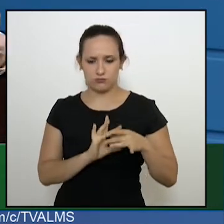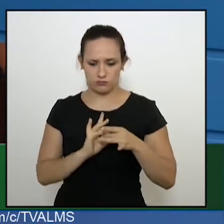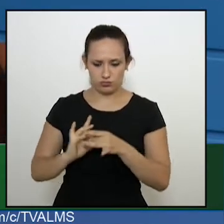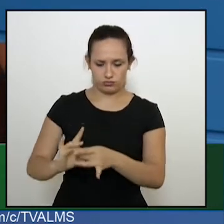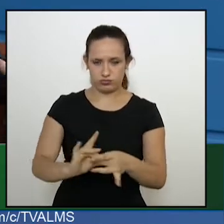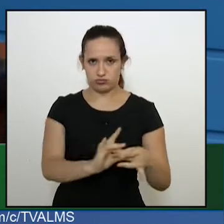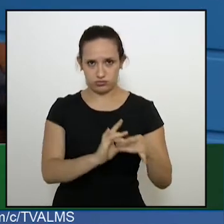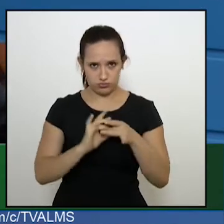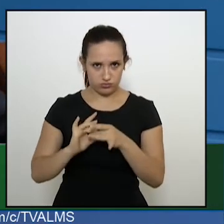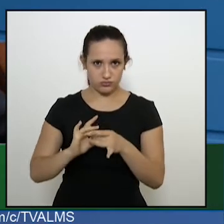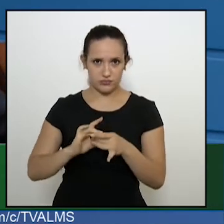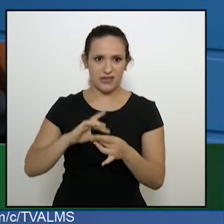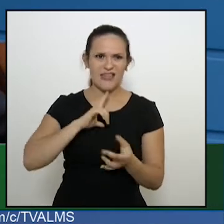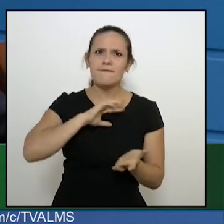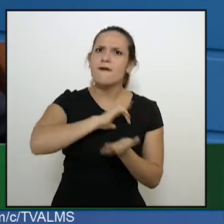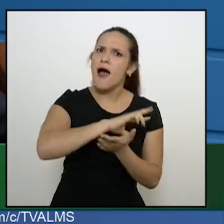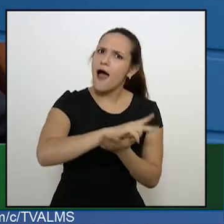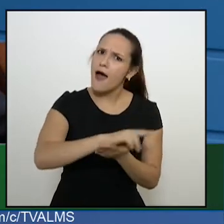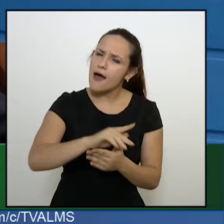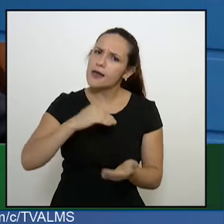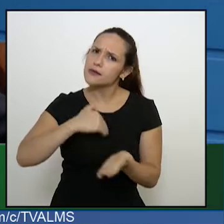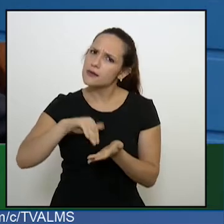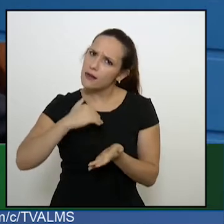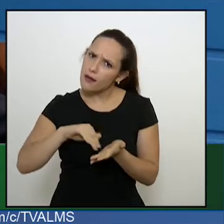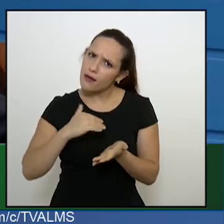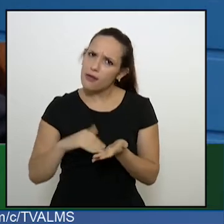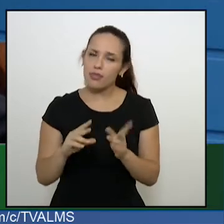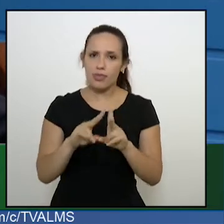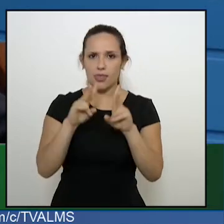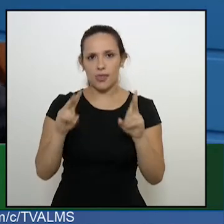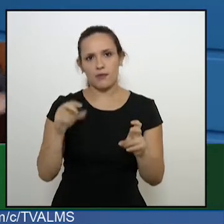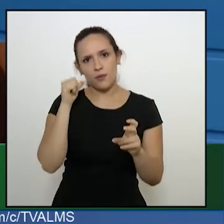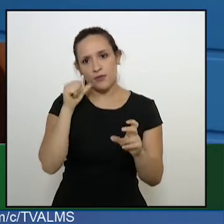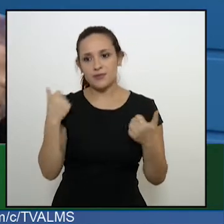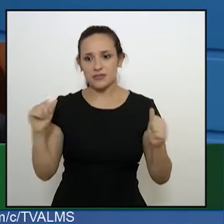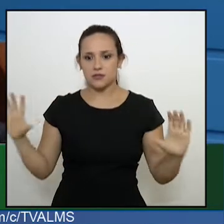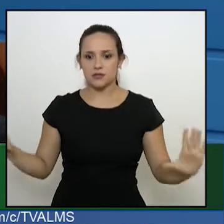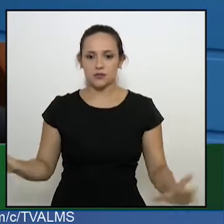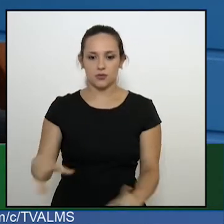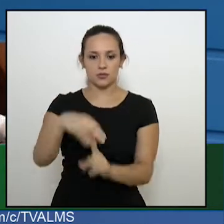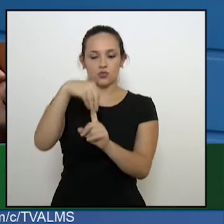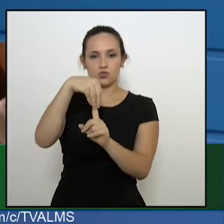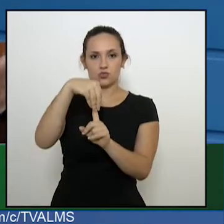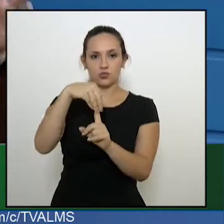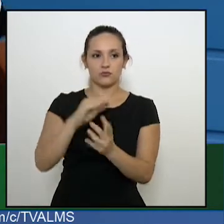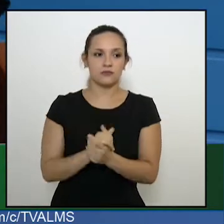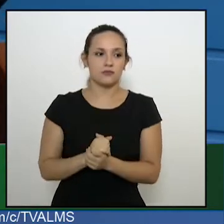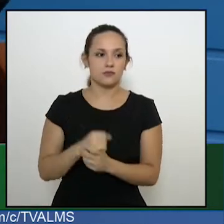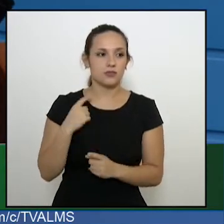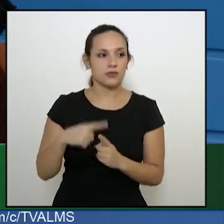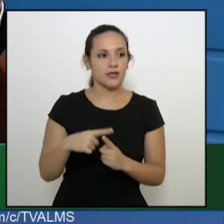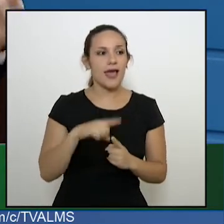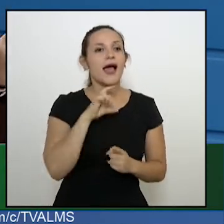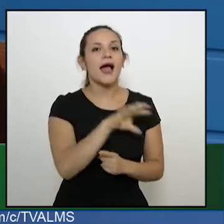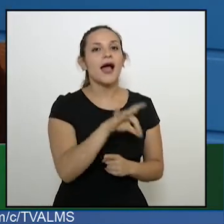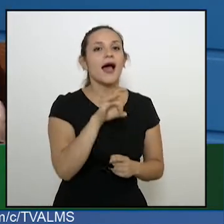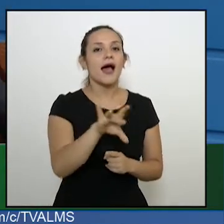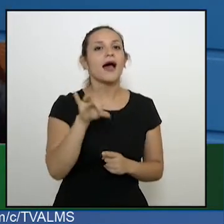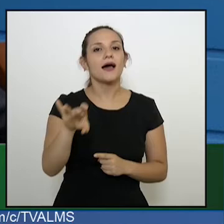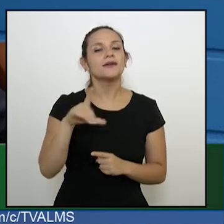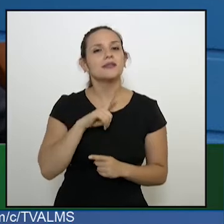unificando as diversas secretarias, porque cada uma delas tem